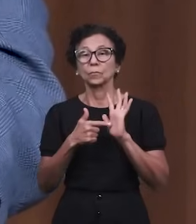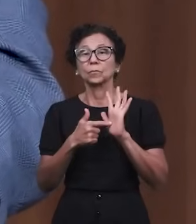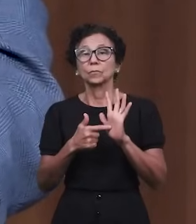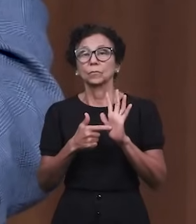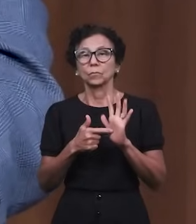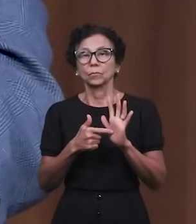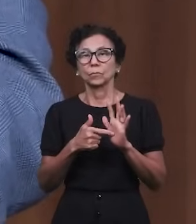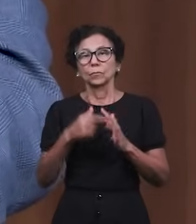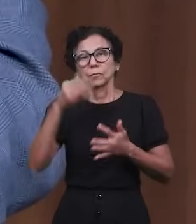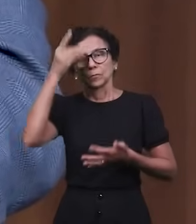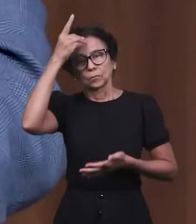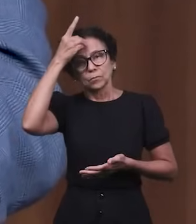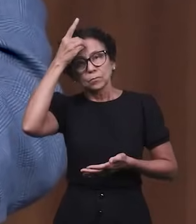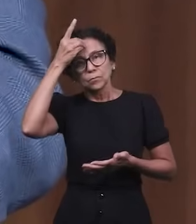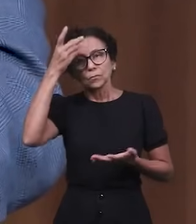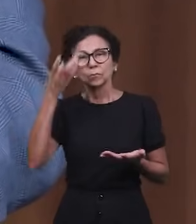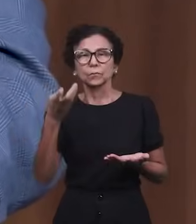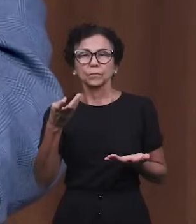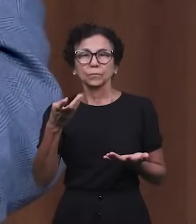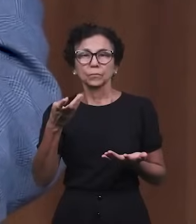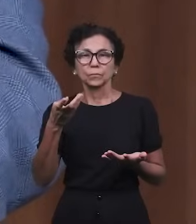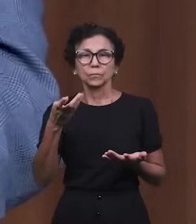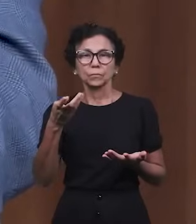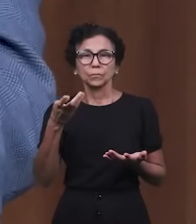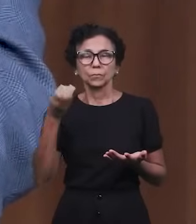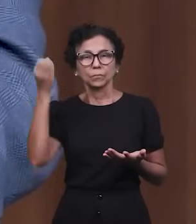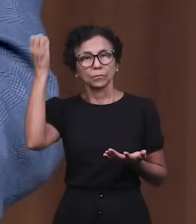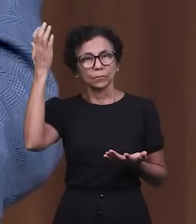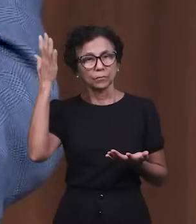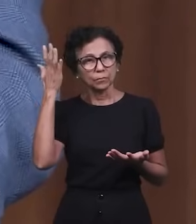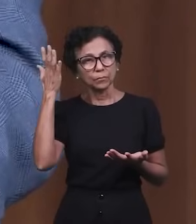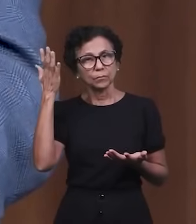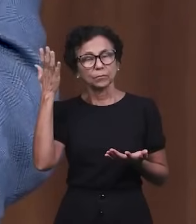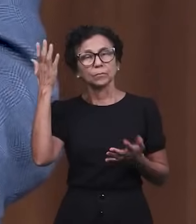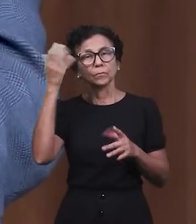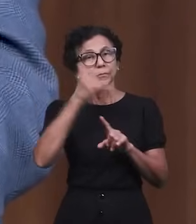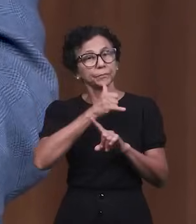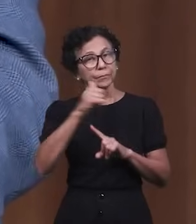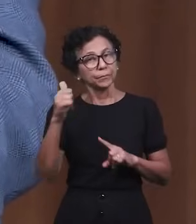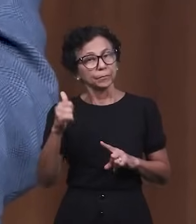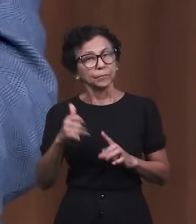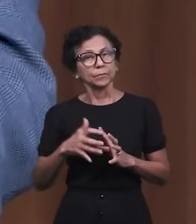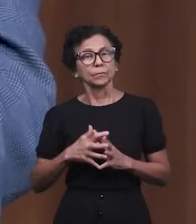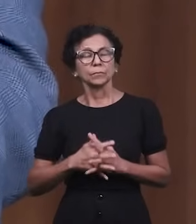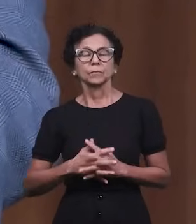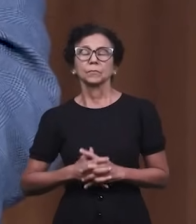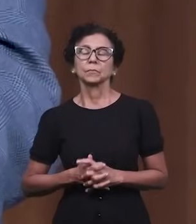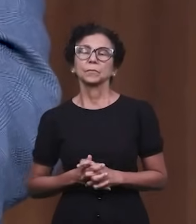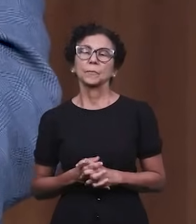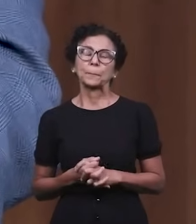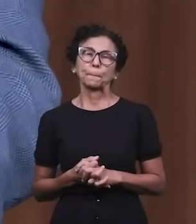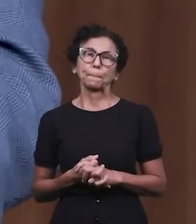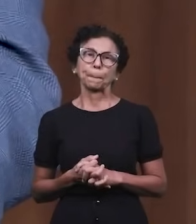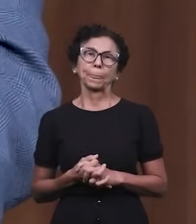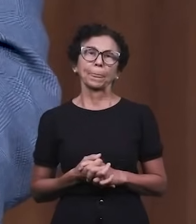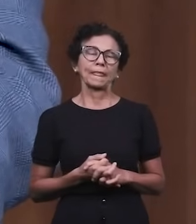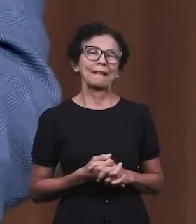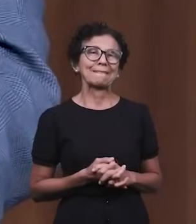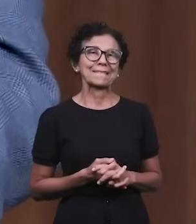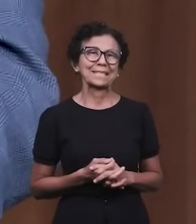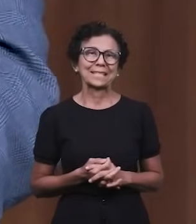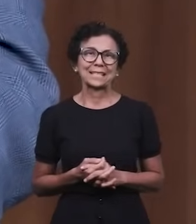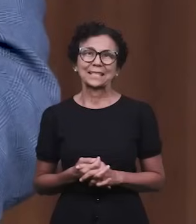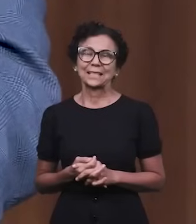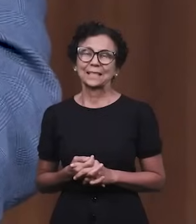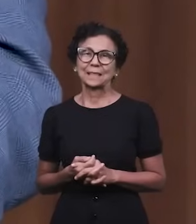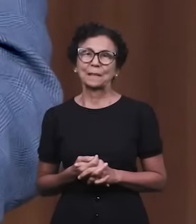resultado disso. Por revelação. É profético, né? Então, ele tem que levar a igreja a isso, porque